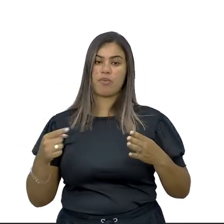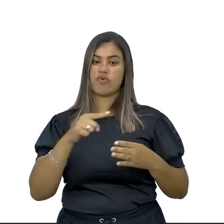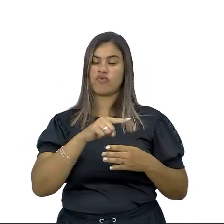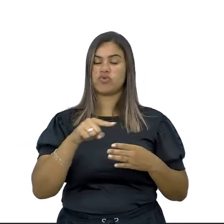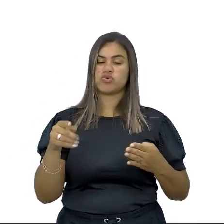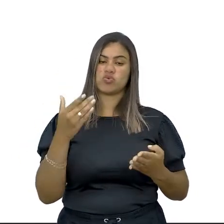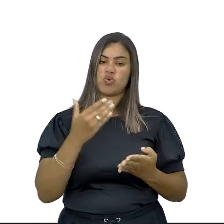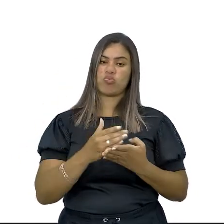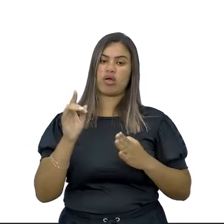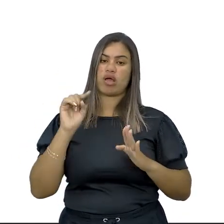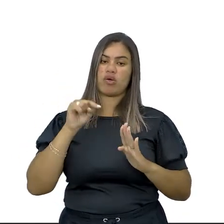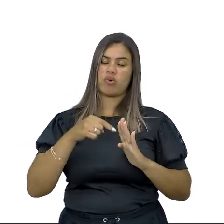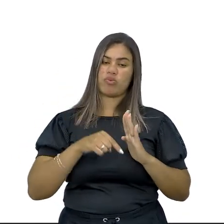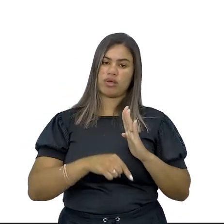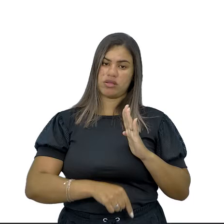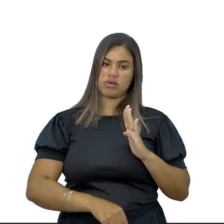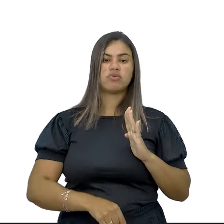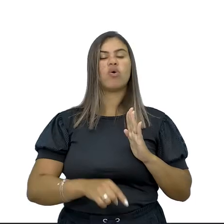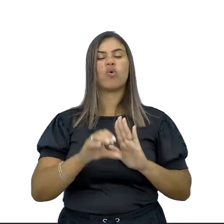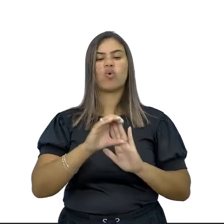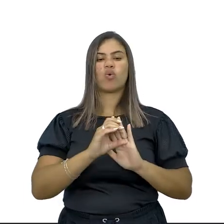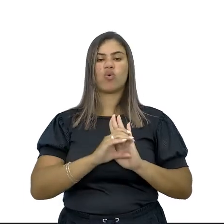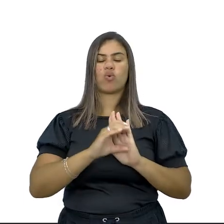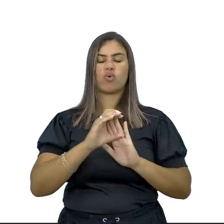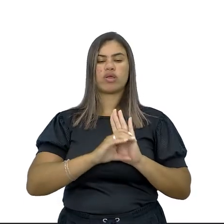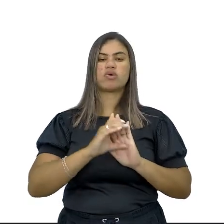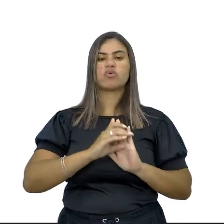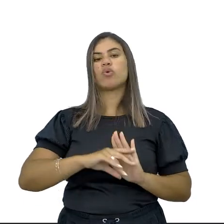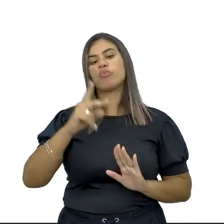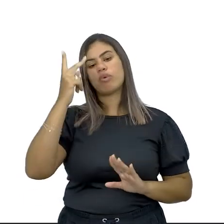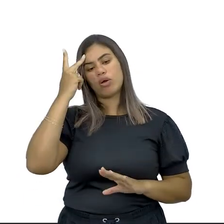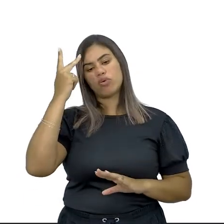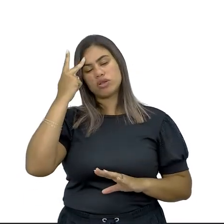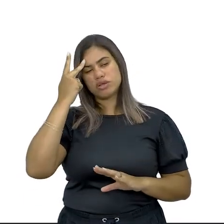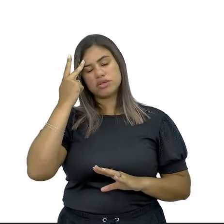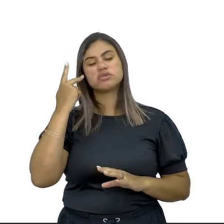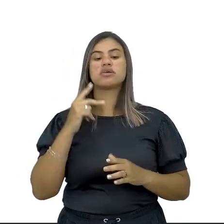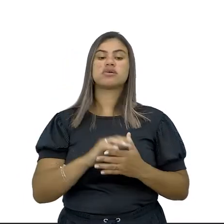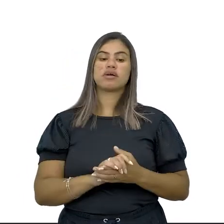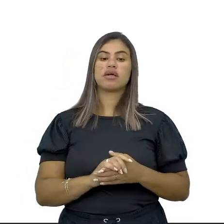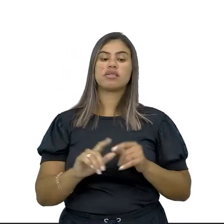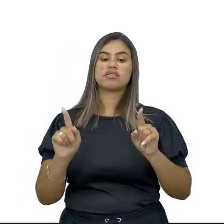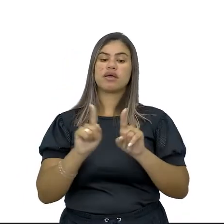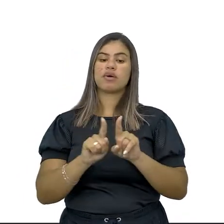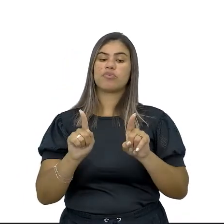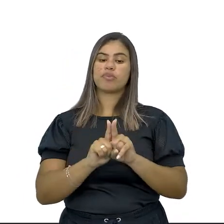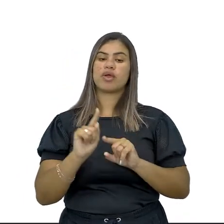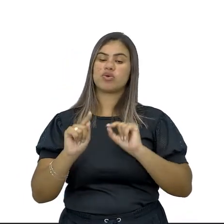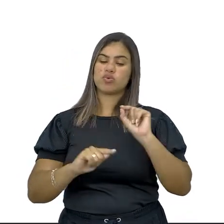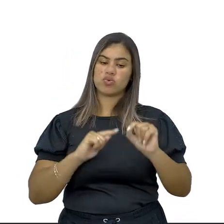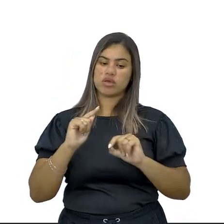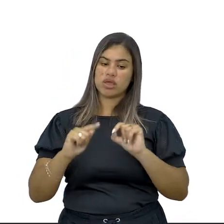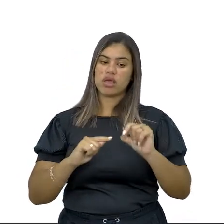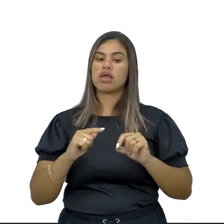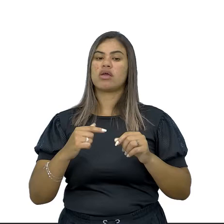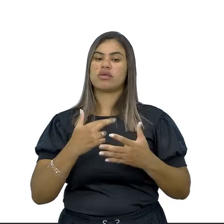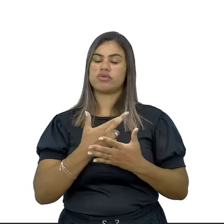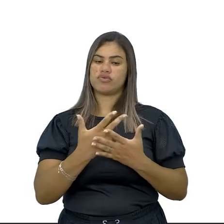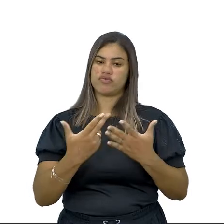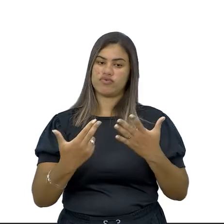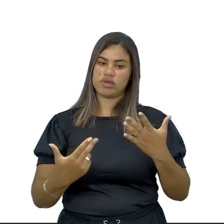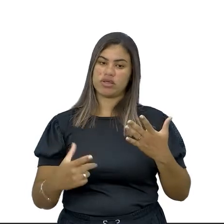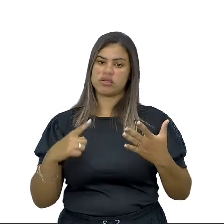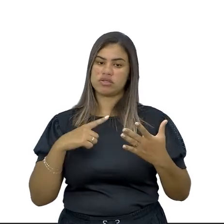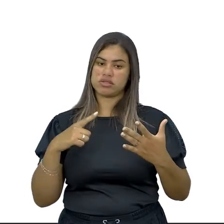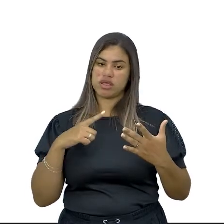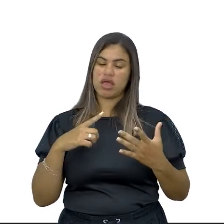iniciaram um aprofundamento no currículo paulista e também verificaram as possibilidades de abordagens